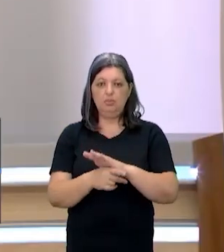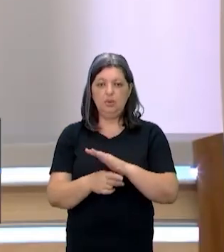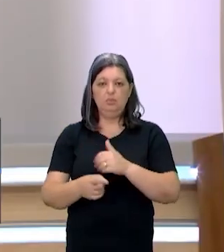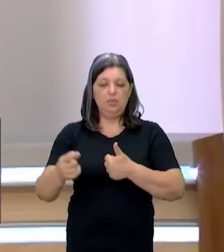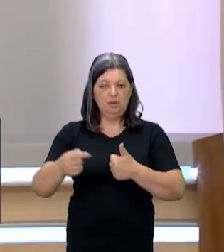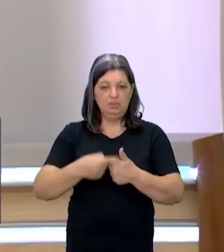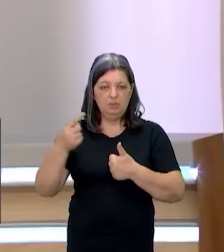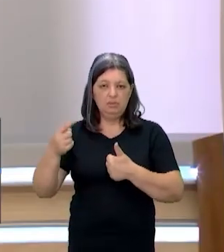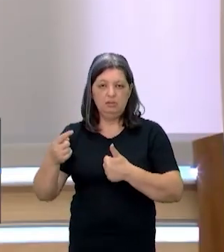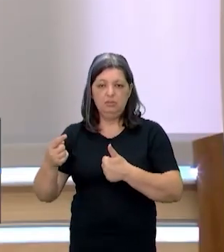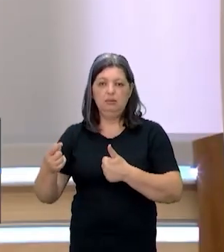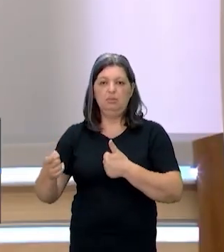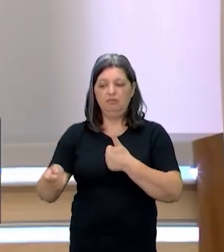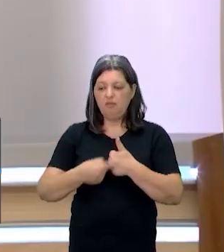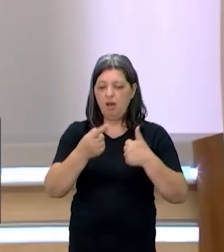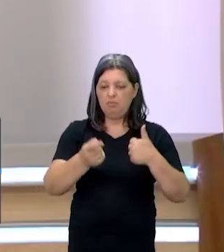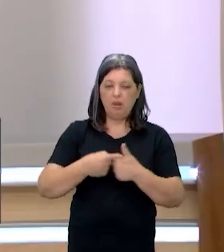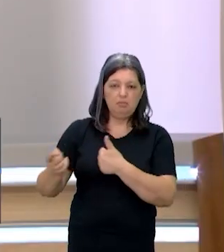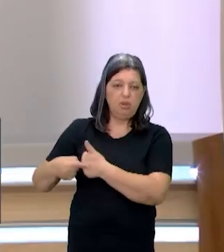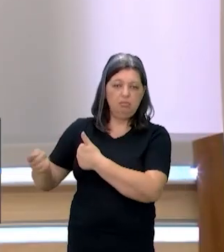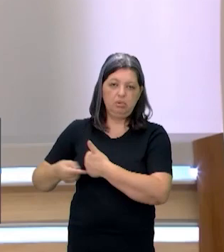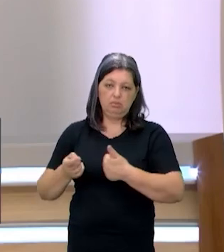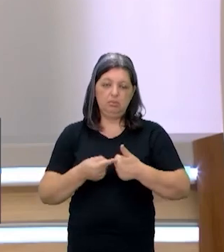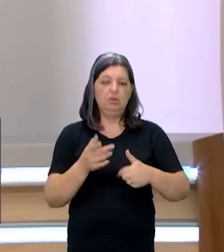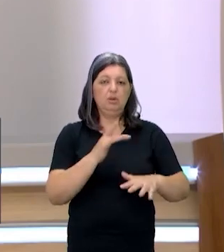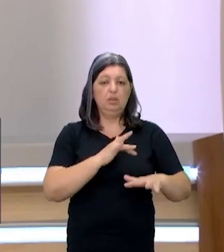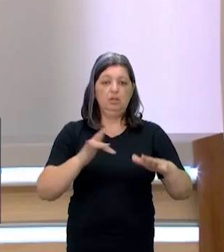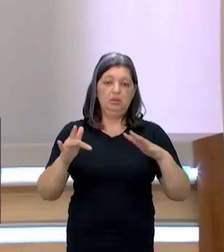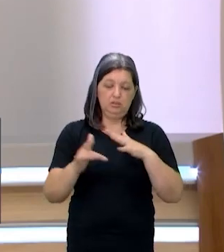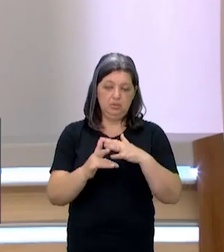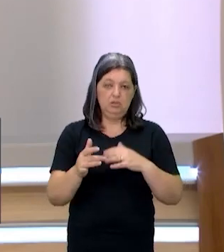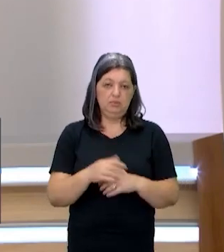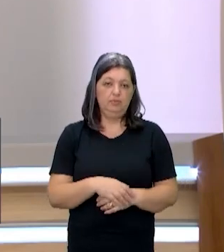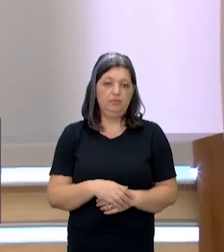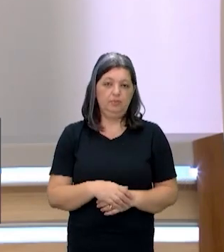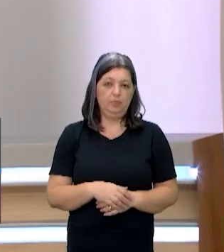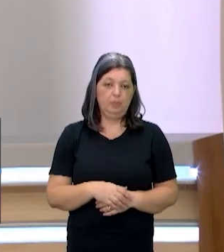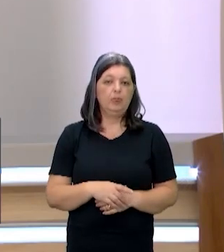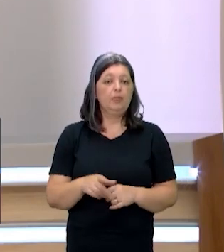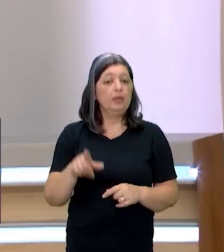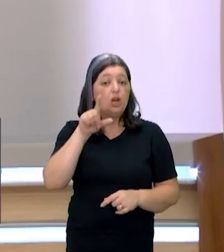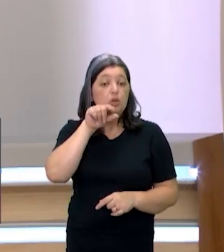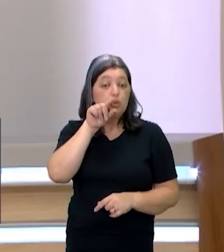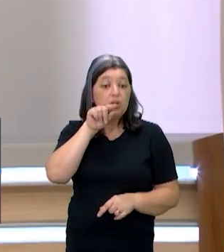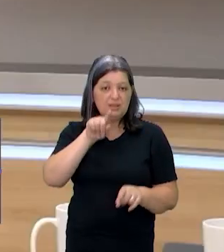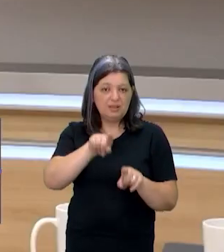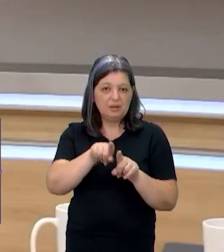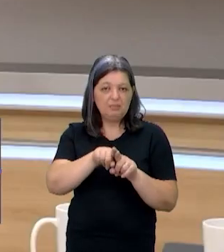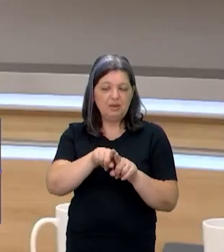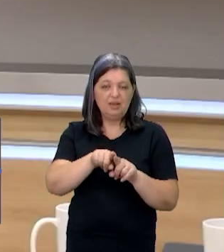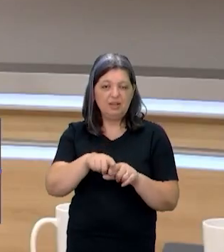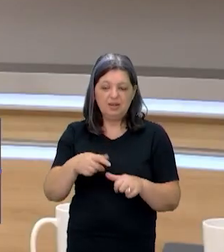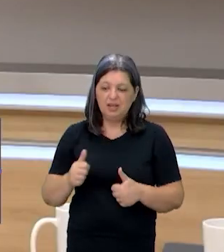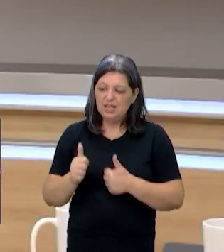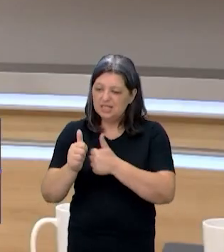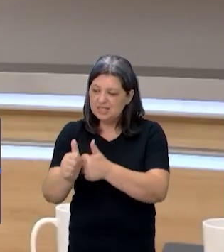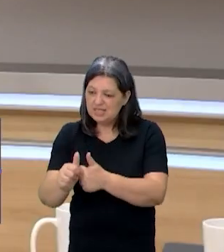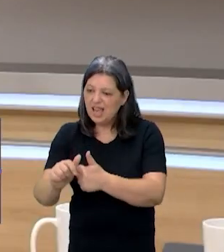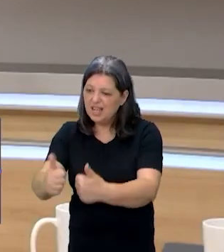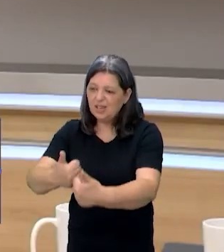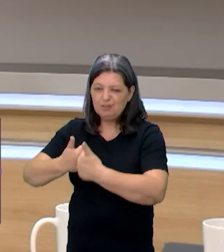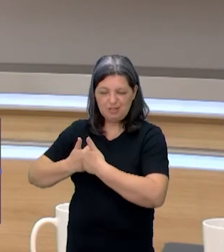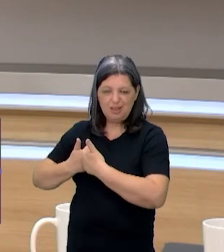que é muito o Instagram. Isso, Instagram. Uma das redes sociais que pararam. Twitter também é isso, Twitter também é assim. Segue que eu sigo de volta,